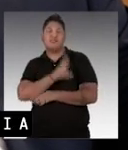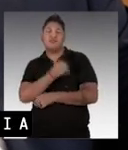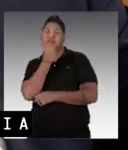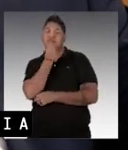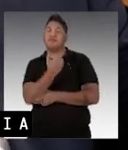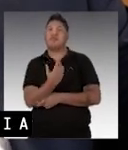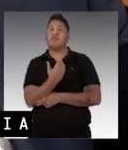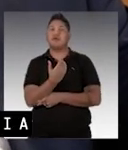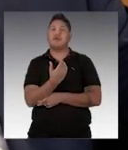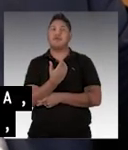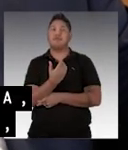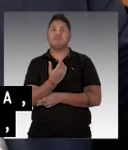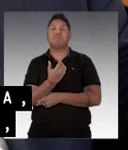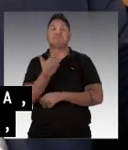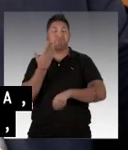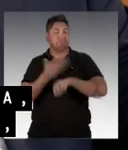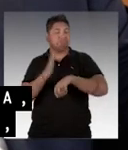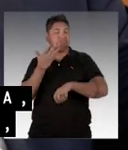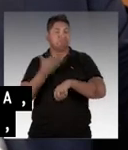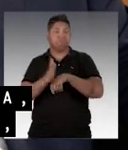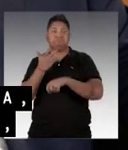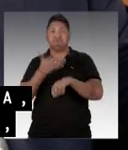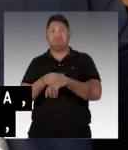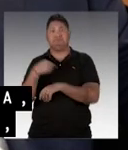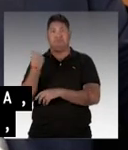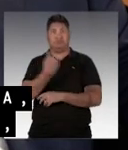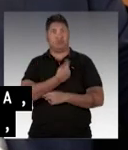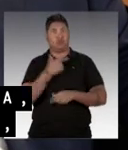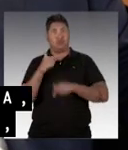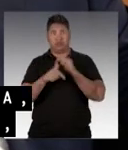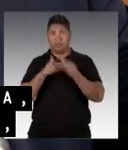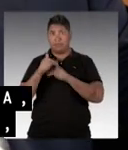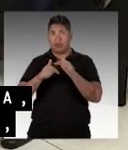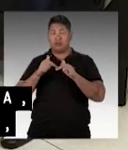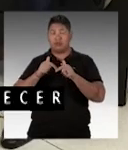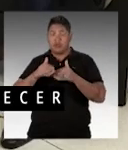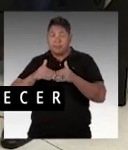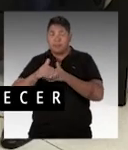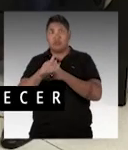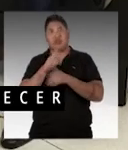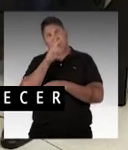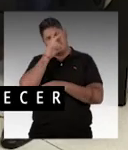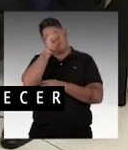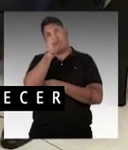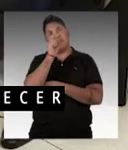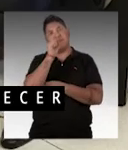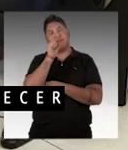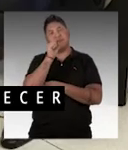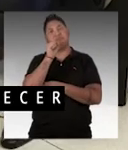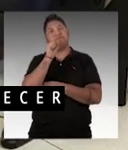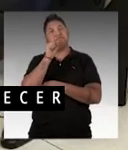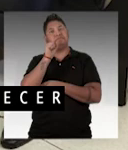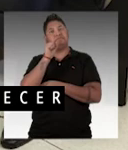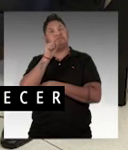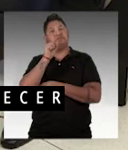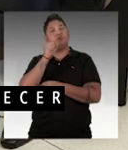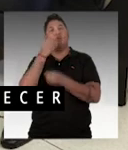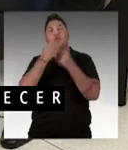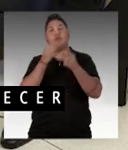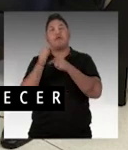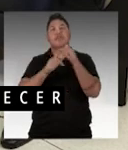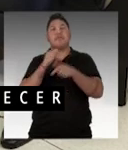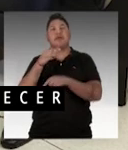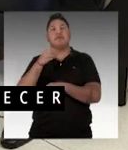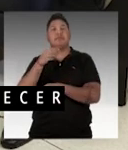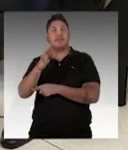melhoria orçamentária na prática, na ponta que é a nossa atuação, e a partir daí fortalecer a projeção